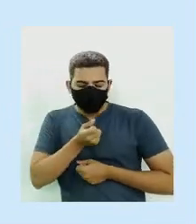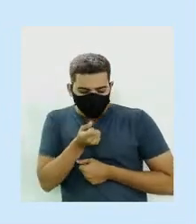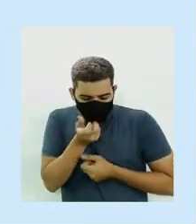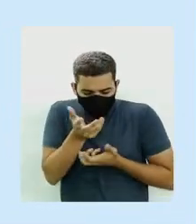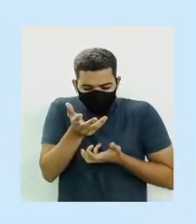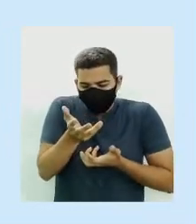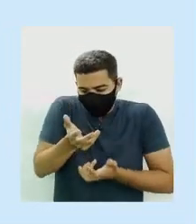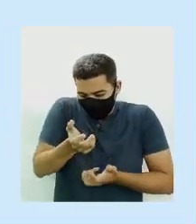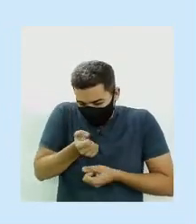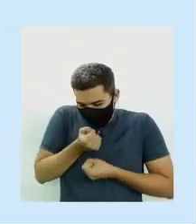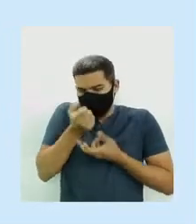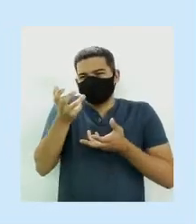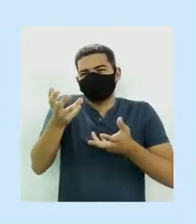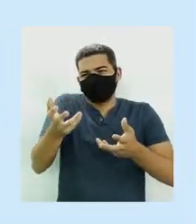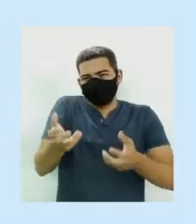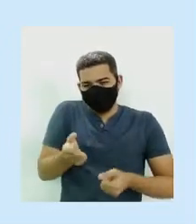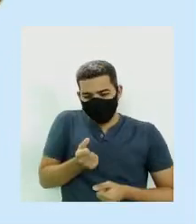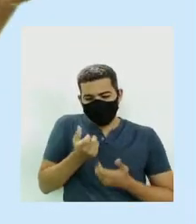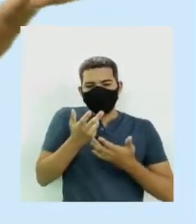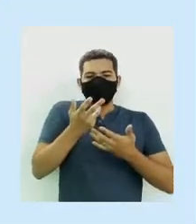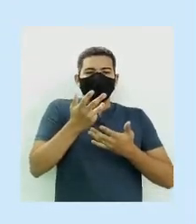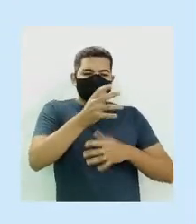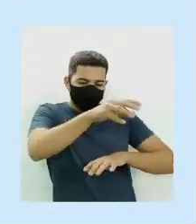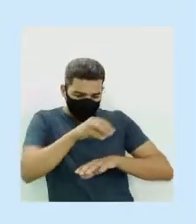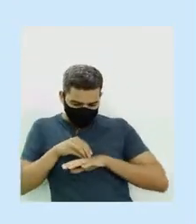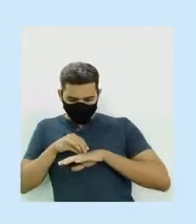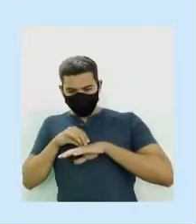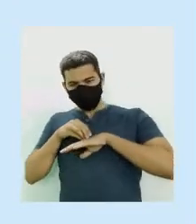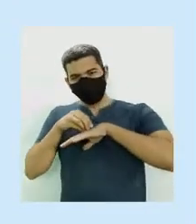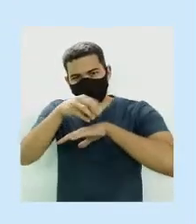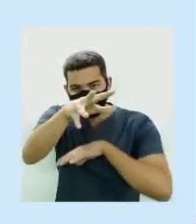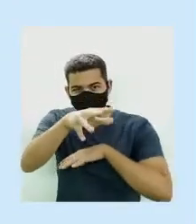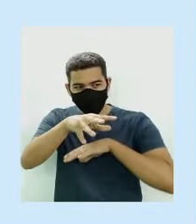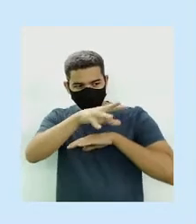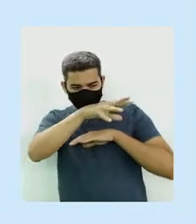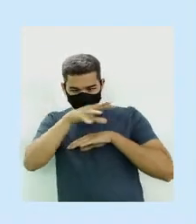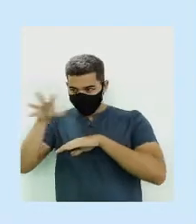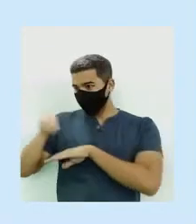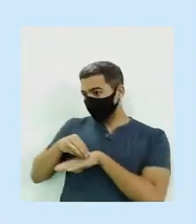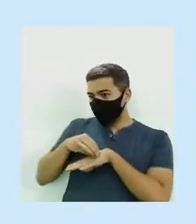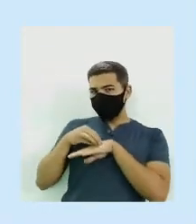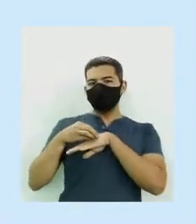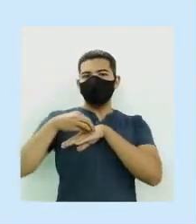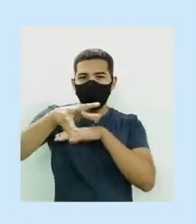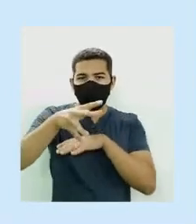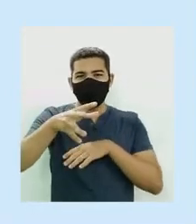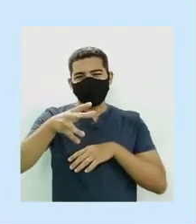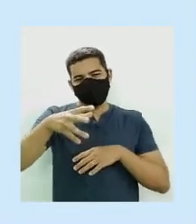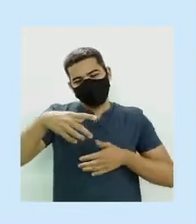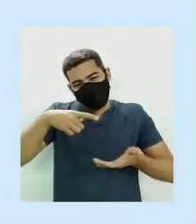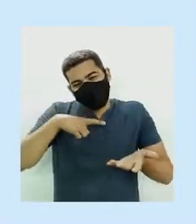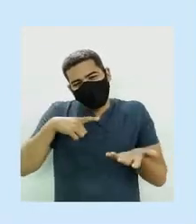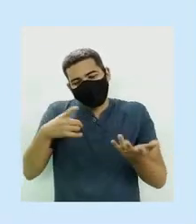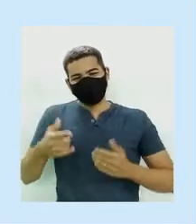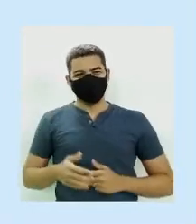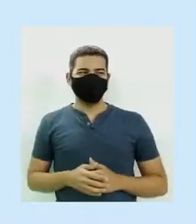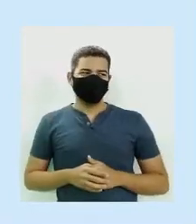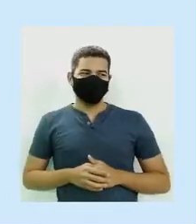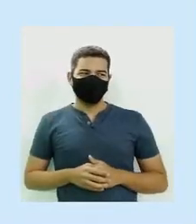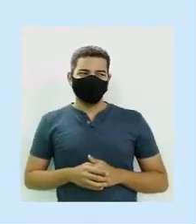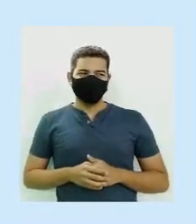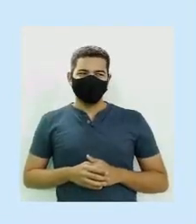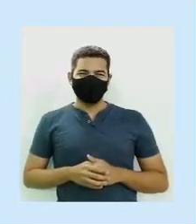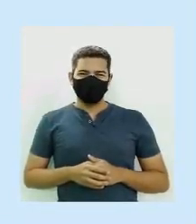é recitando, é replicando essa leitura crítica da realidade. Então, preste atenção como é